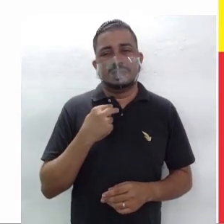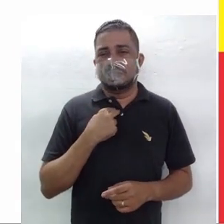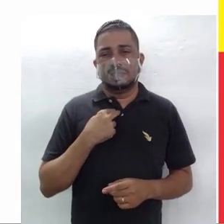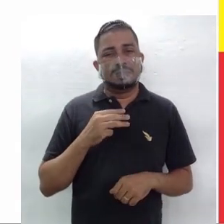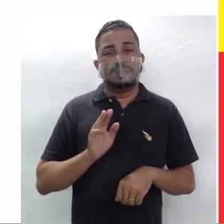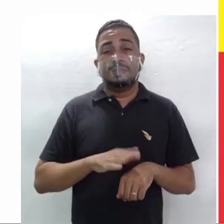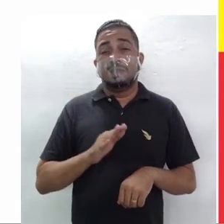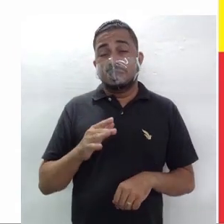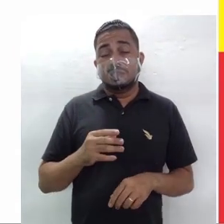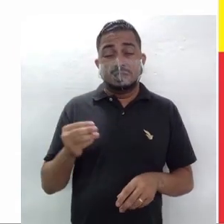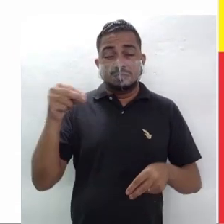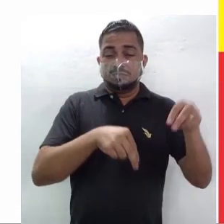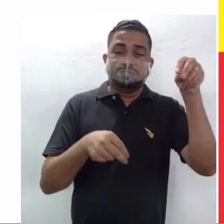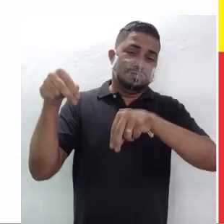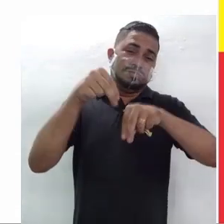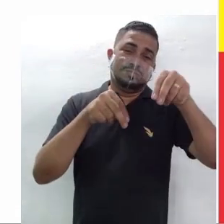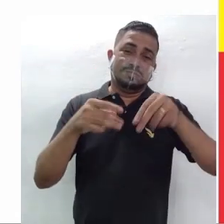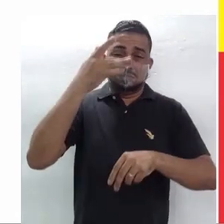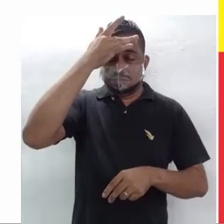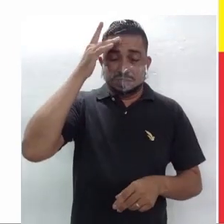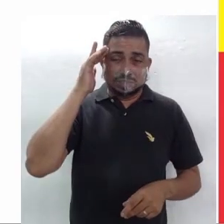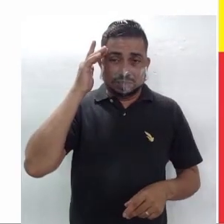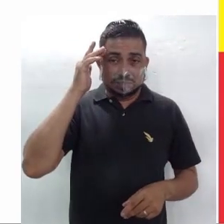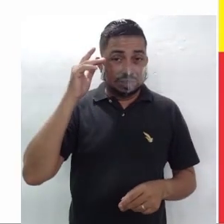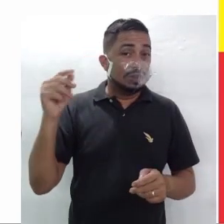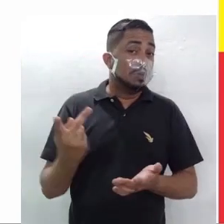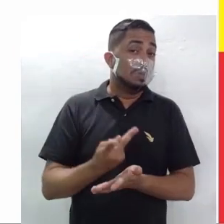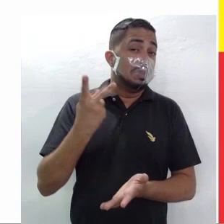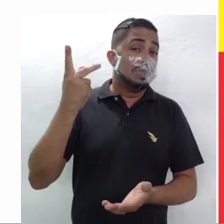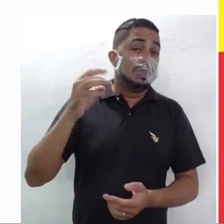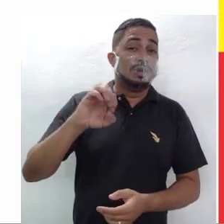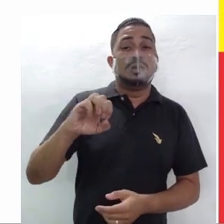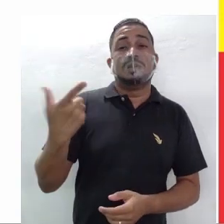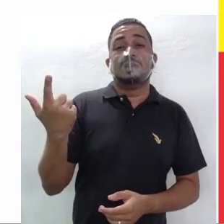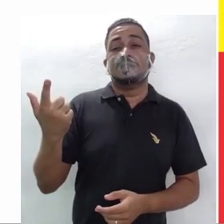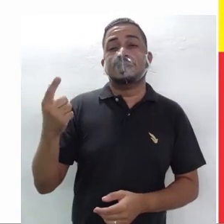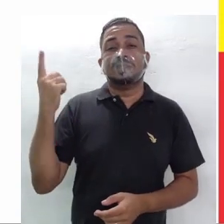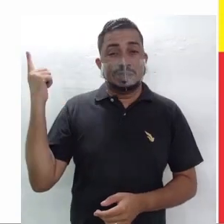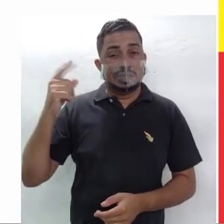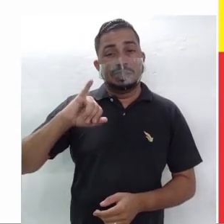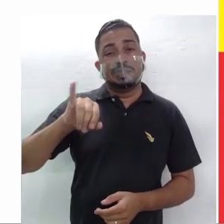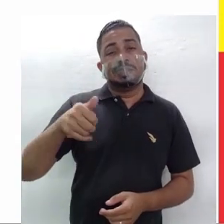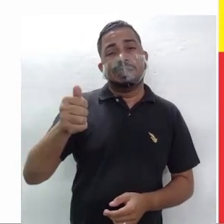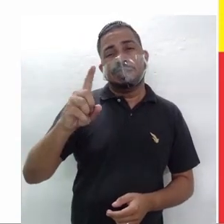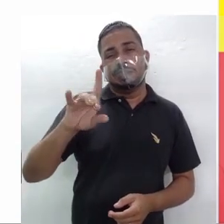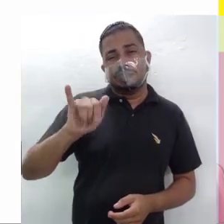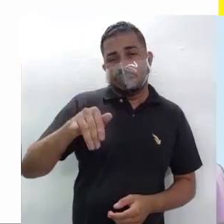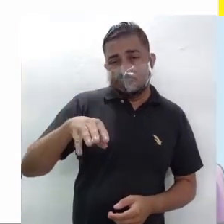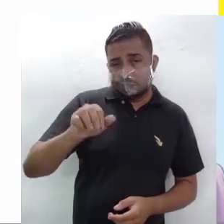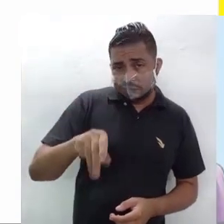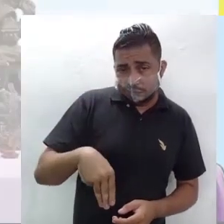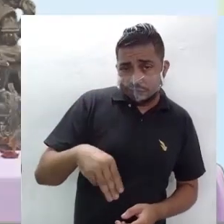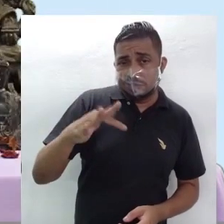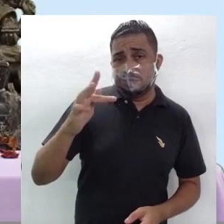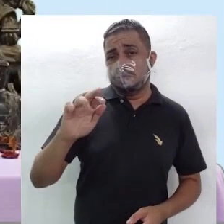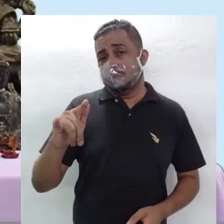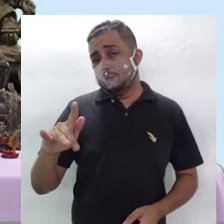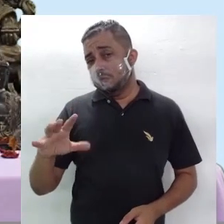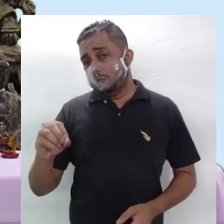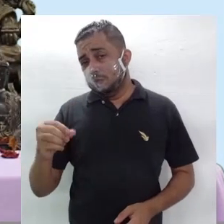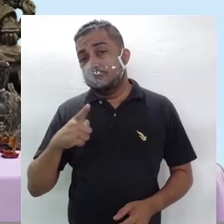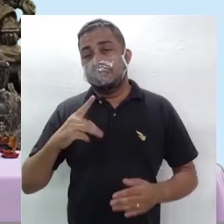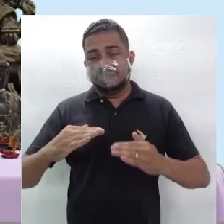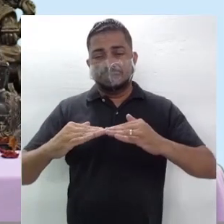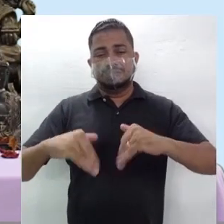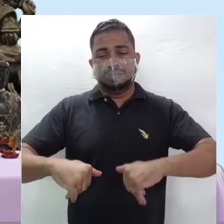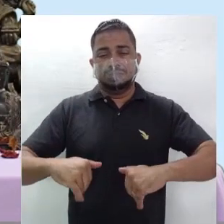mais habitado, que foi o que aconteceu em Olinda, em Jardim Fragoso. Teve um afundamento de